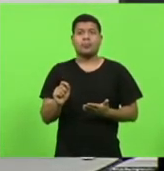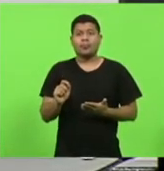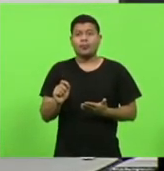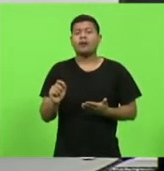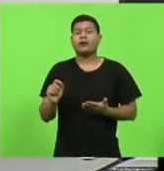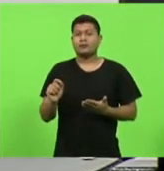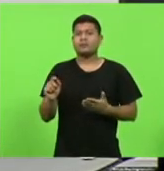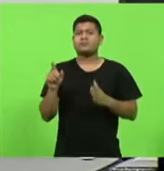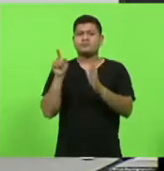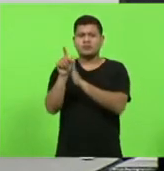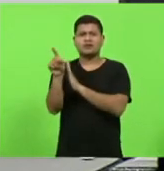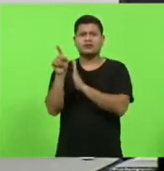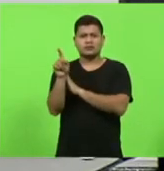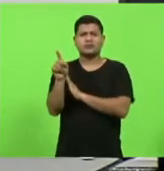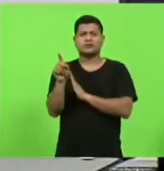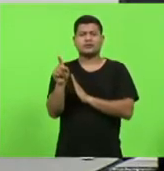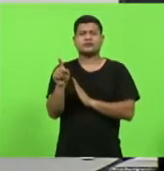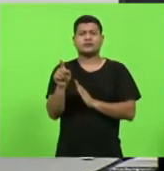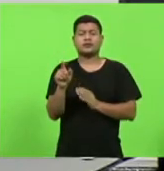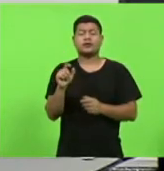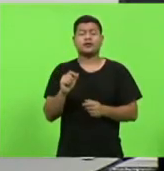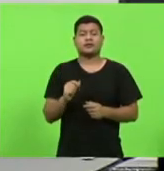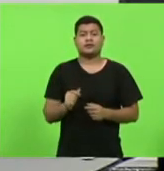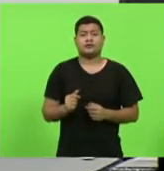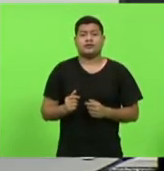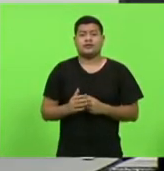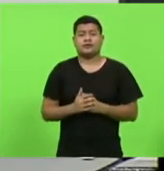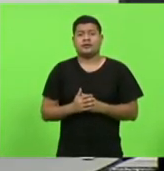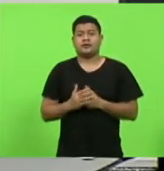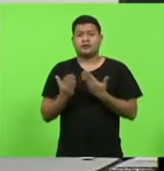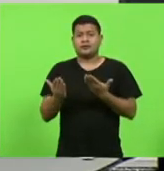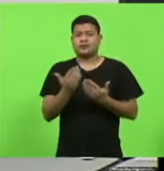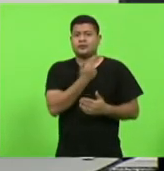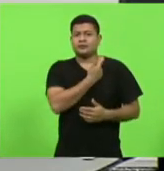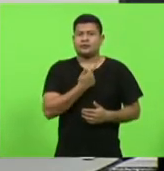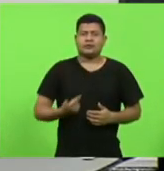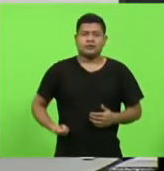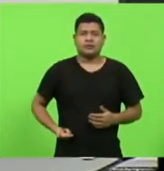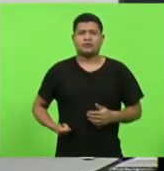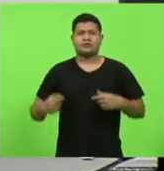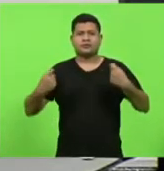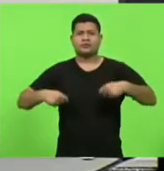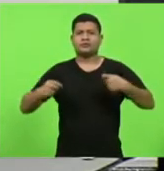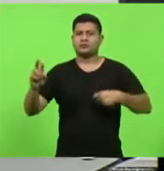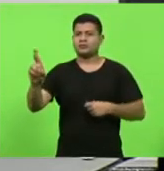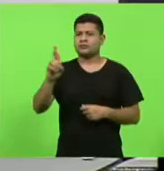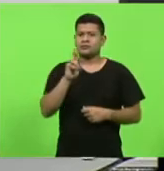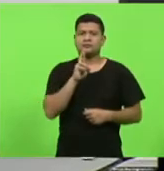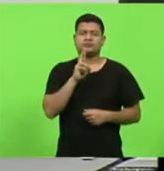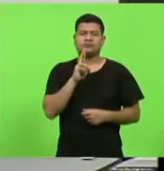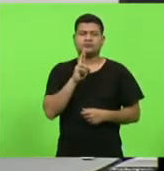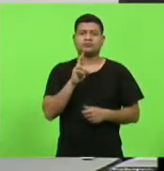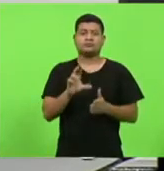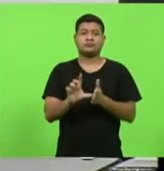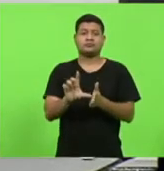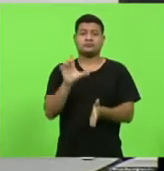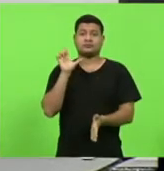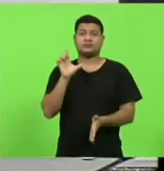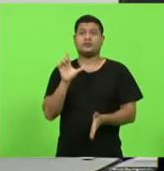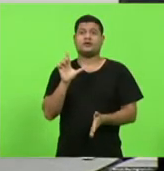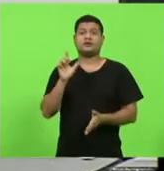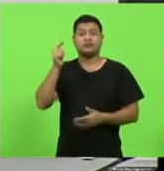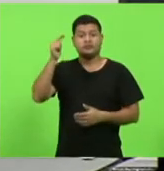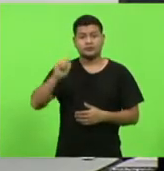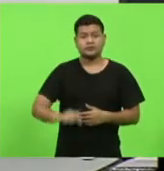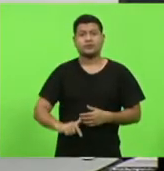interrogações, alguns questionamentos para fazer, que o governo tem que responder antes da gente mais uma